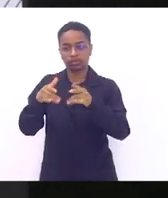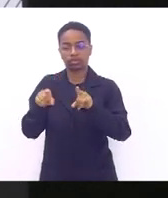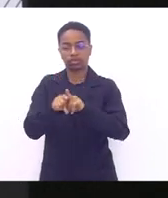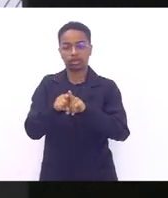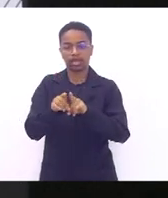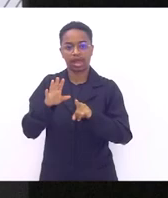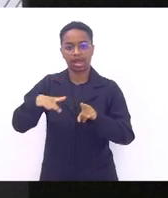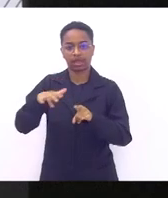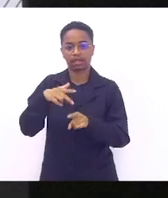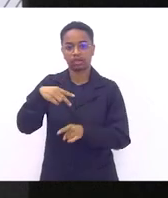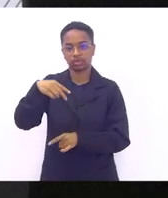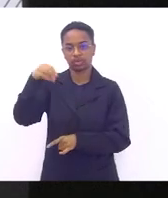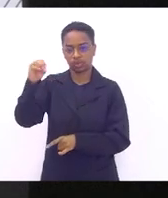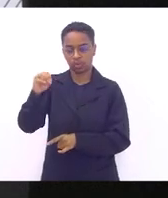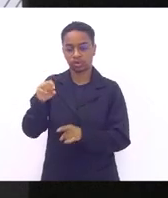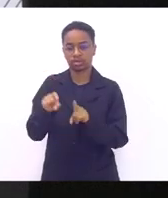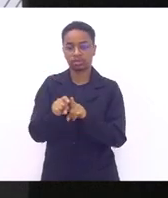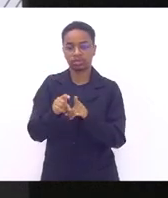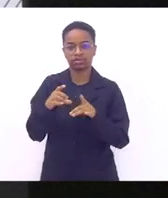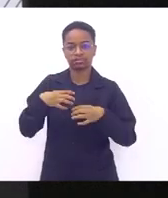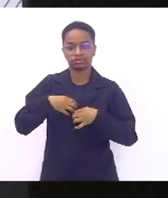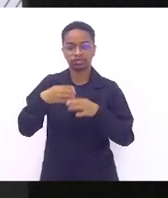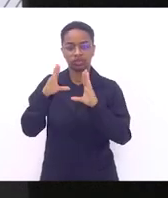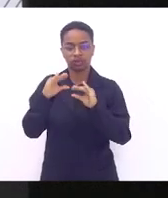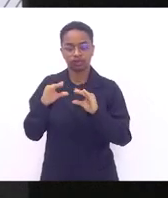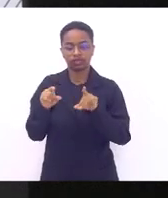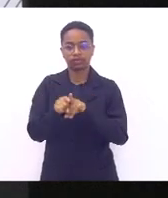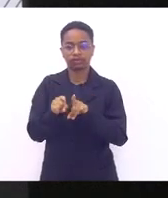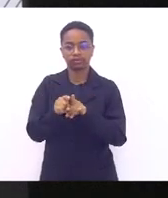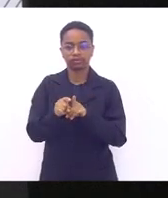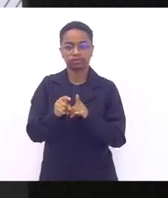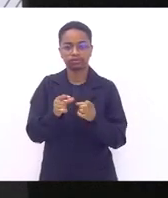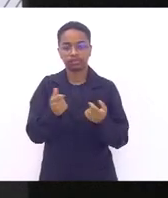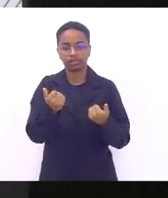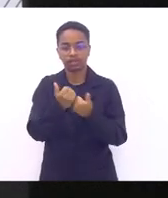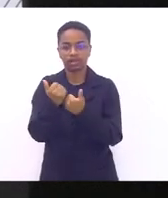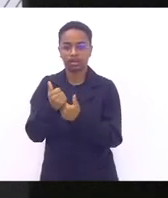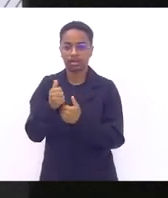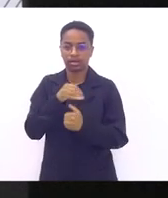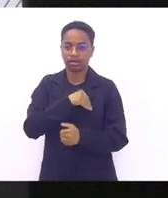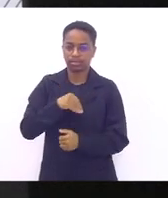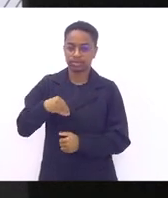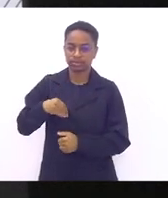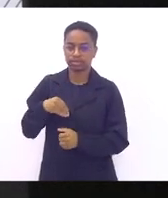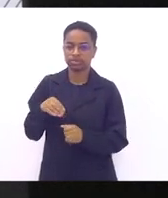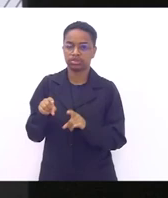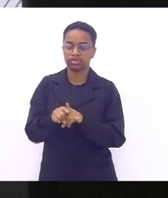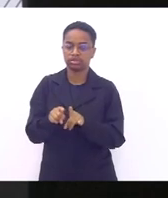com mais conforto, mais tranquilidade para os pacientes e os nossos